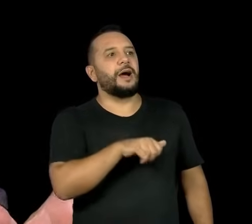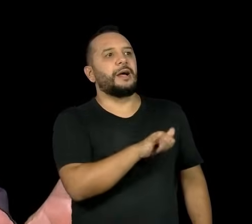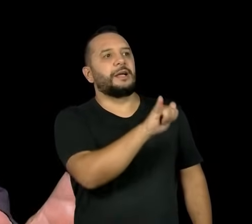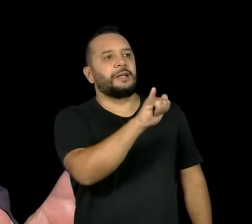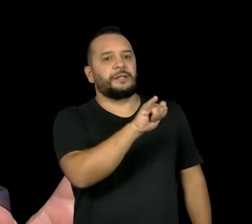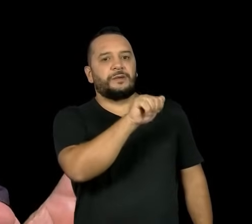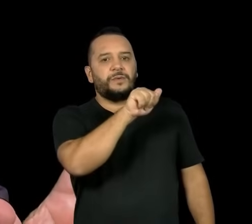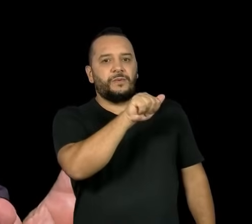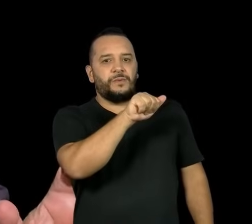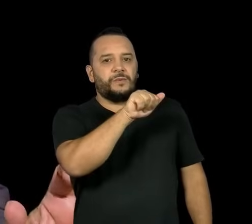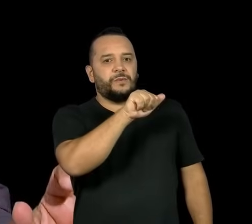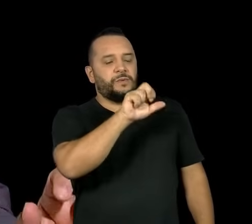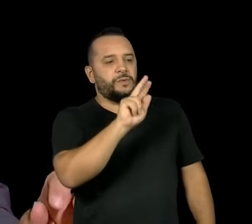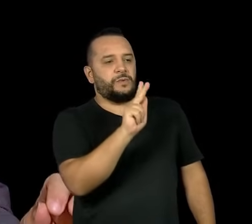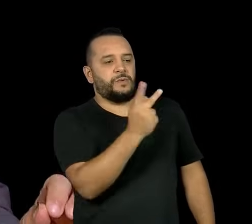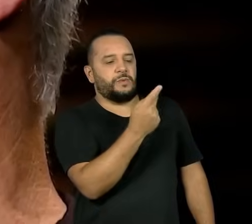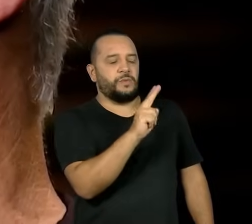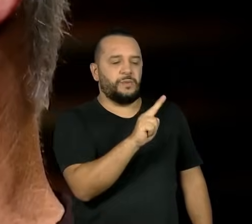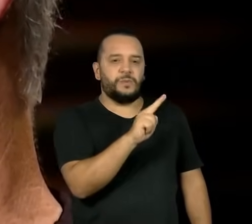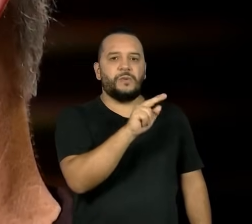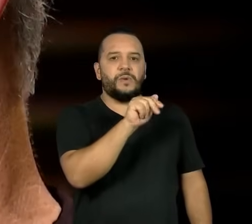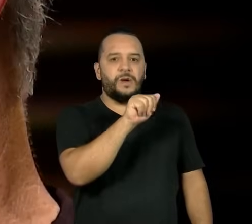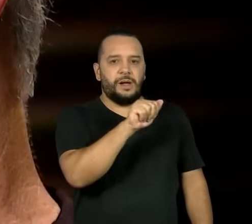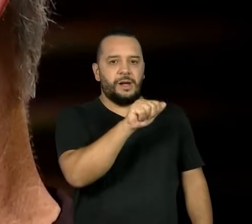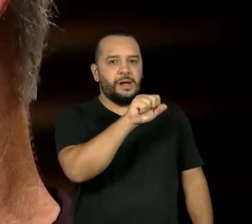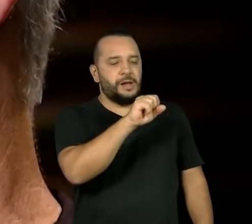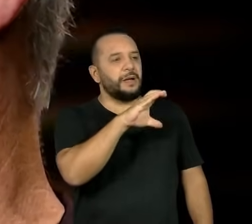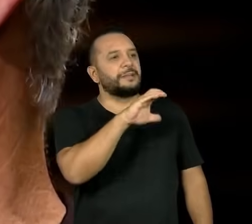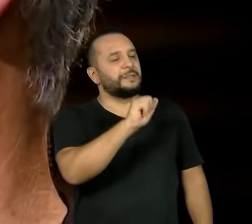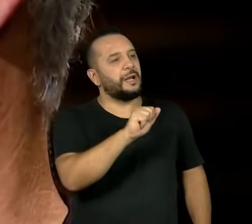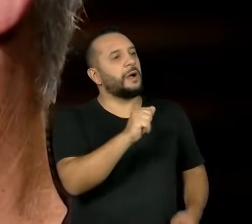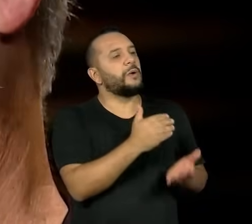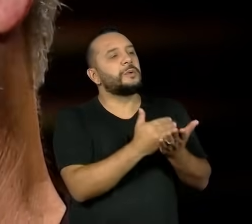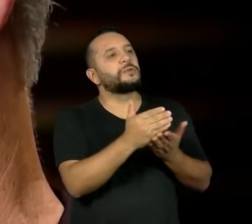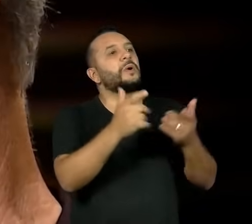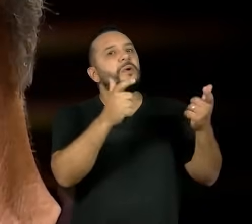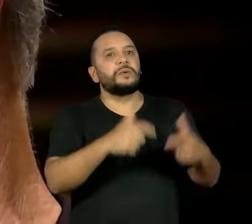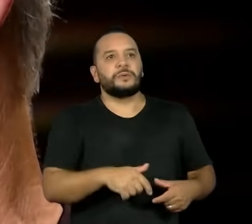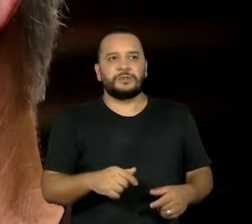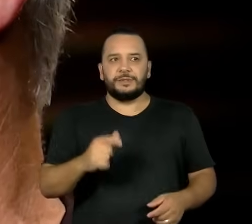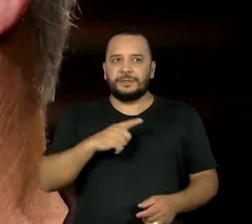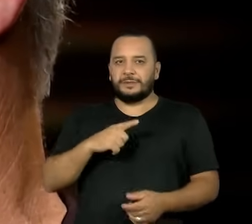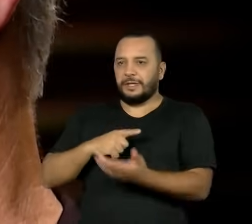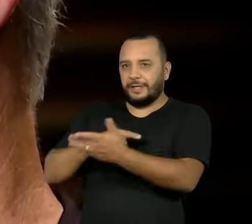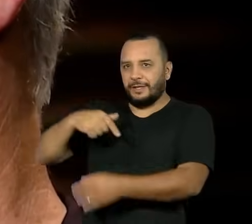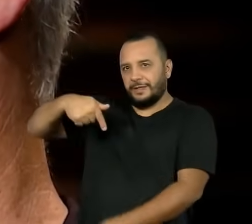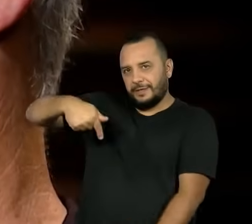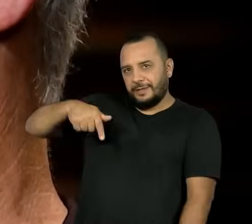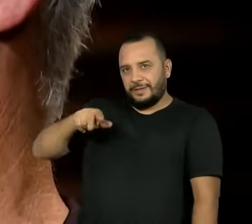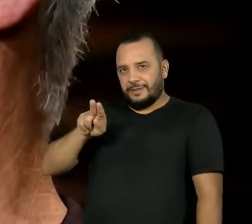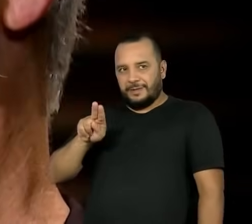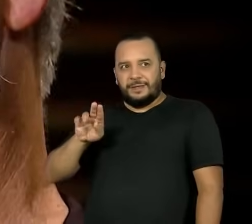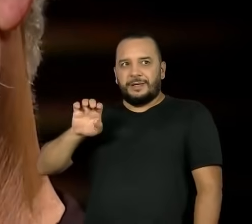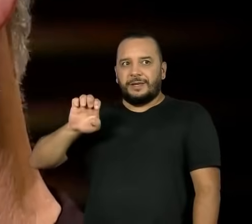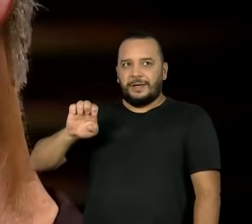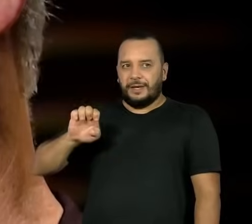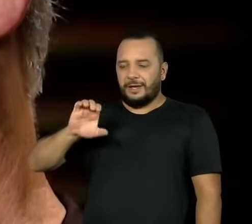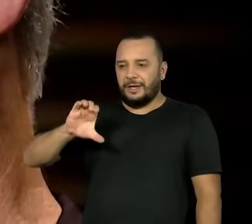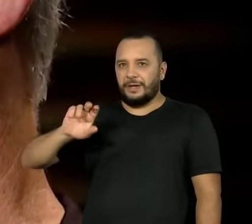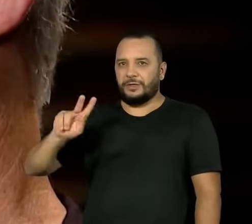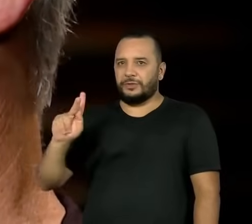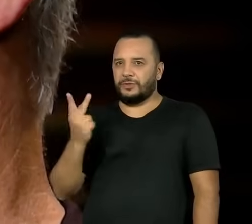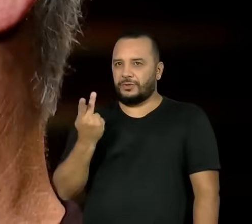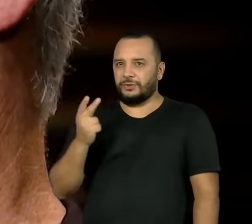que origem? Essa palavra é do Quechua, que é uma língua que era falada por ameríndios, que é a origem